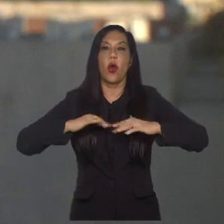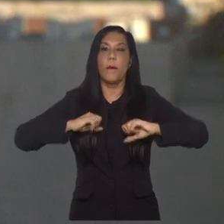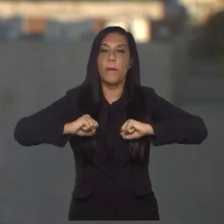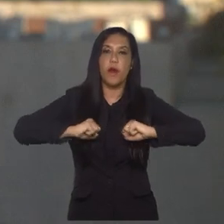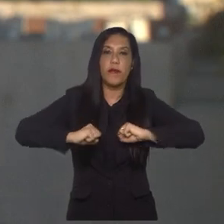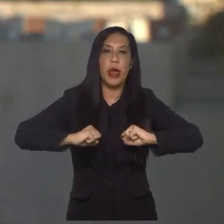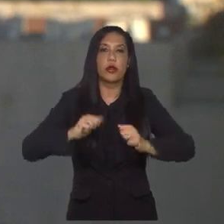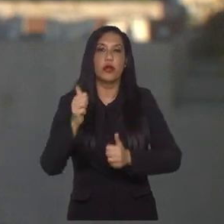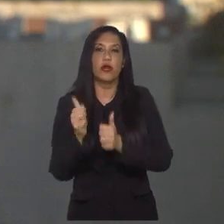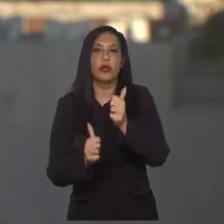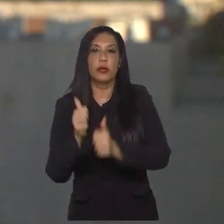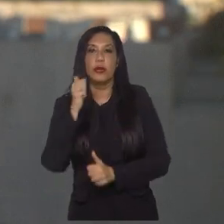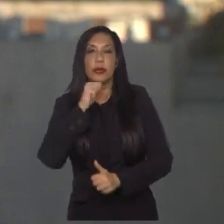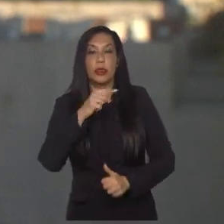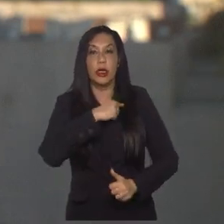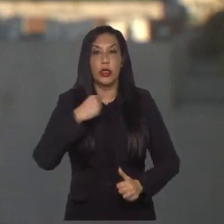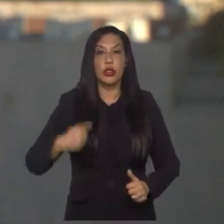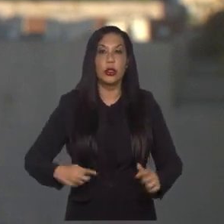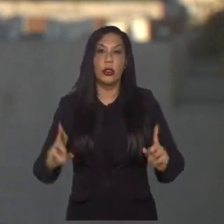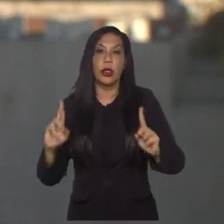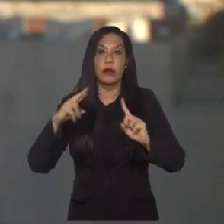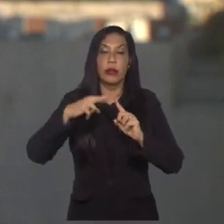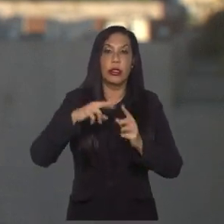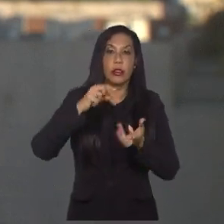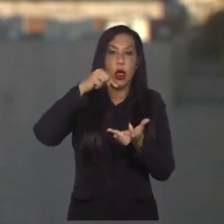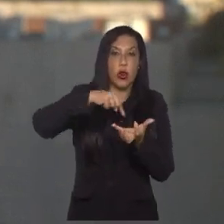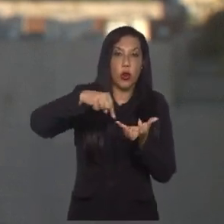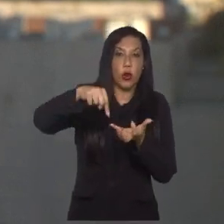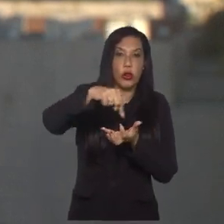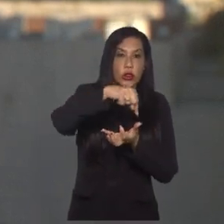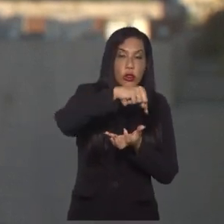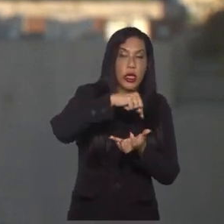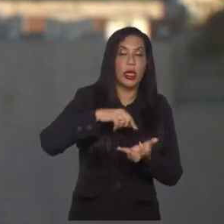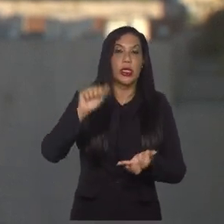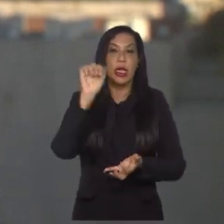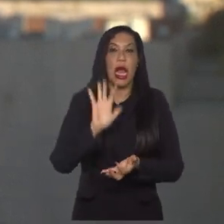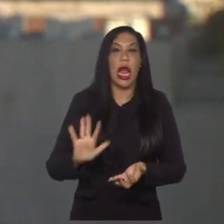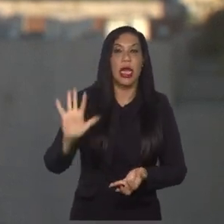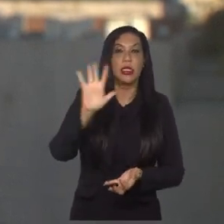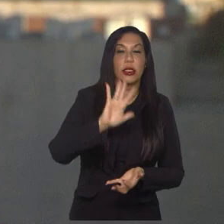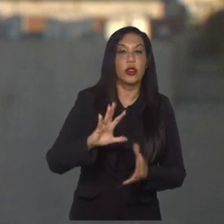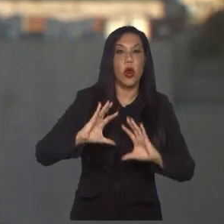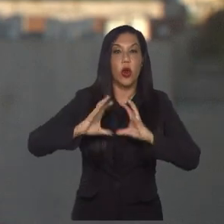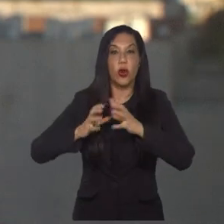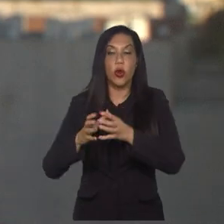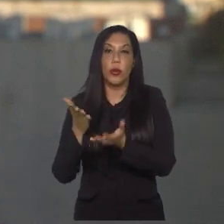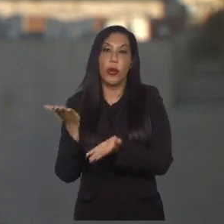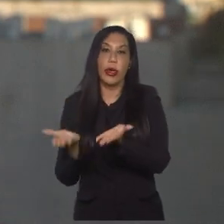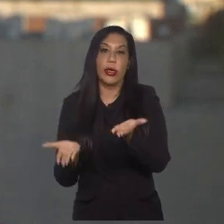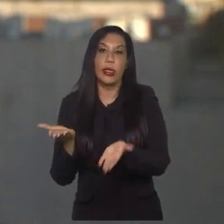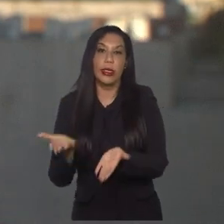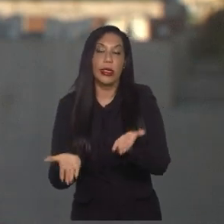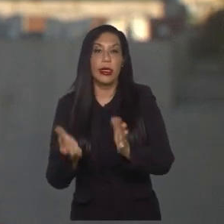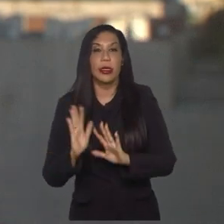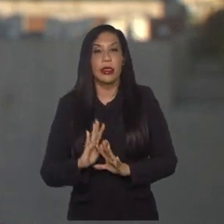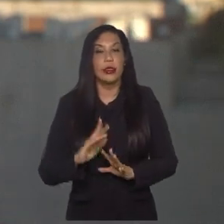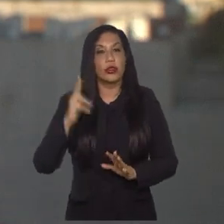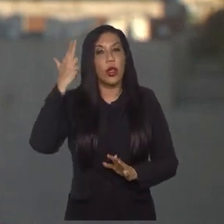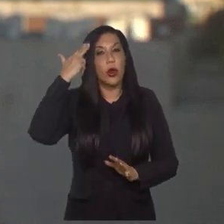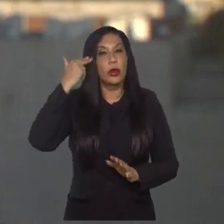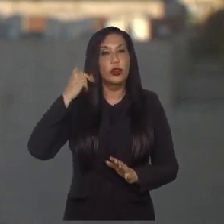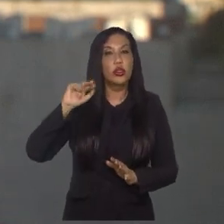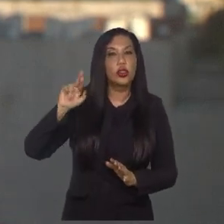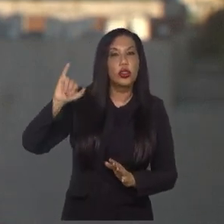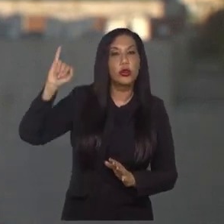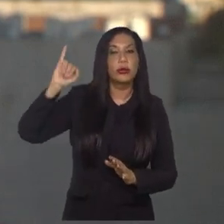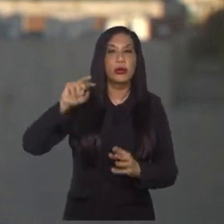feminino, e a China, que é uma referência no continente asiático. Então, é um grupo mais equilibrado, ao meu ver, tipo, tirando ali um pouquinho do Haiti,